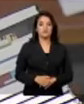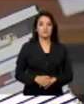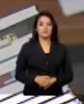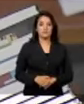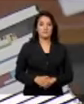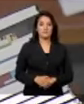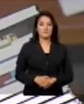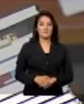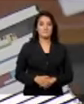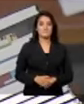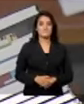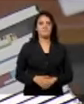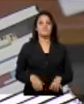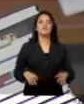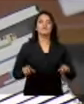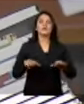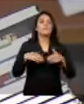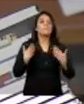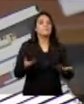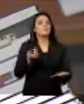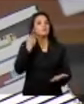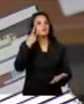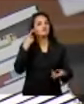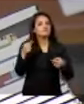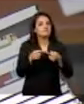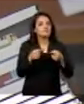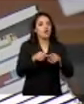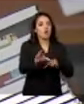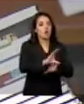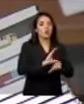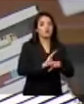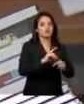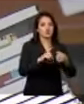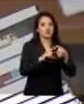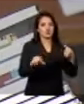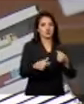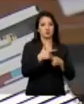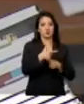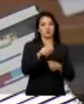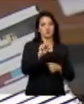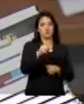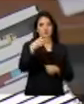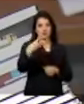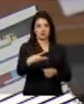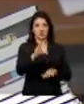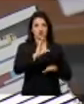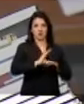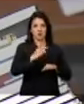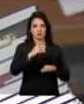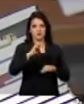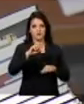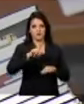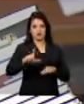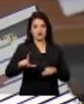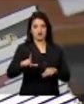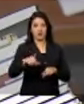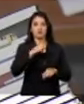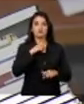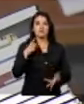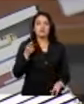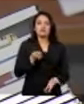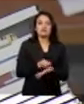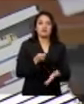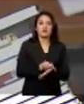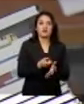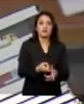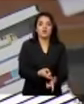a constitucionalidade do artigo 283 do Código de Processo Penal, determinar a suspensão